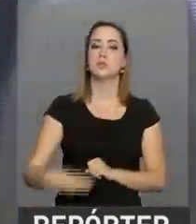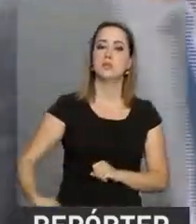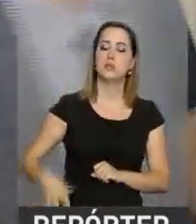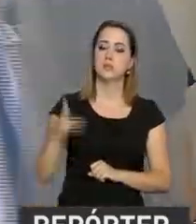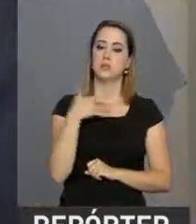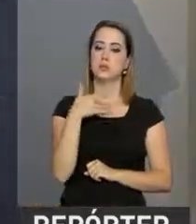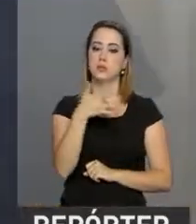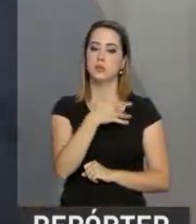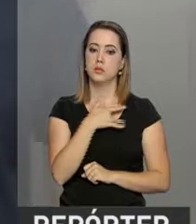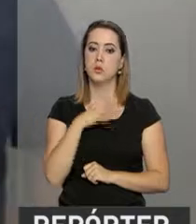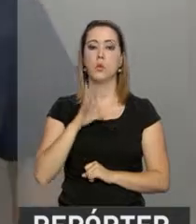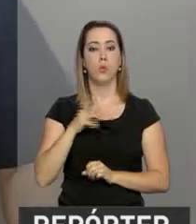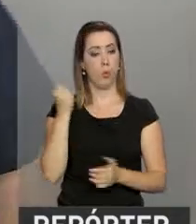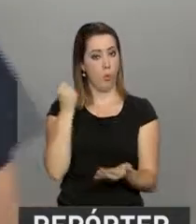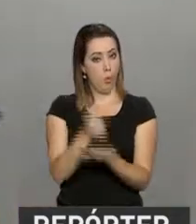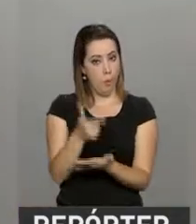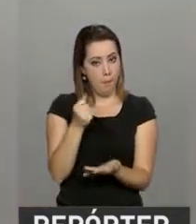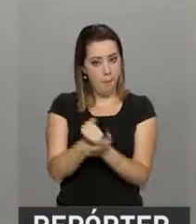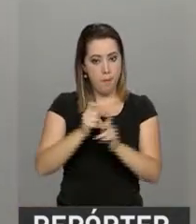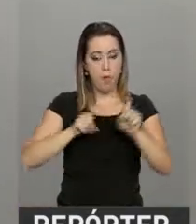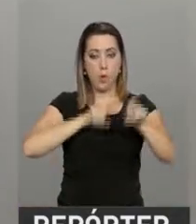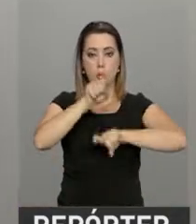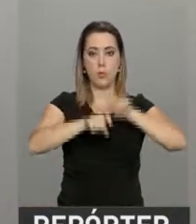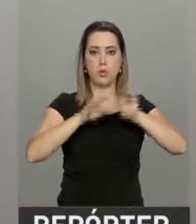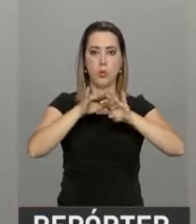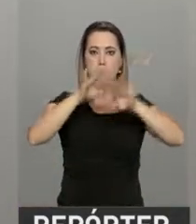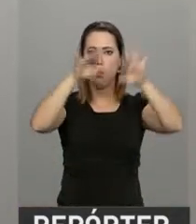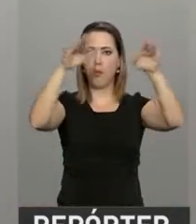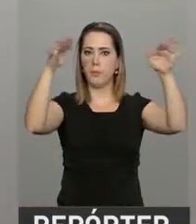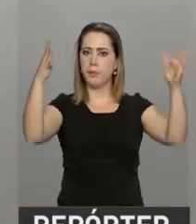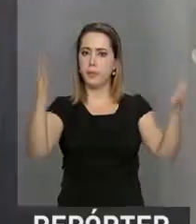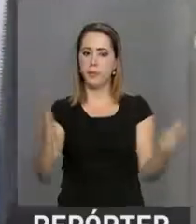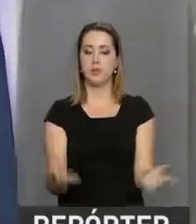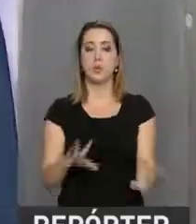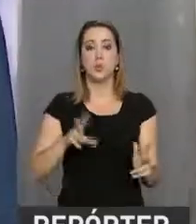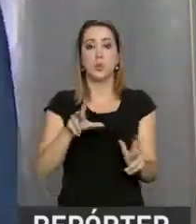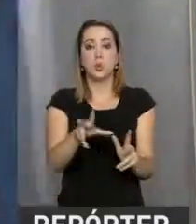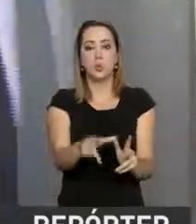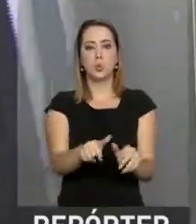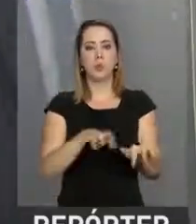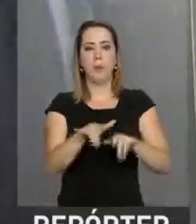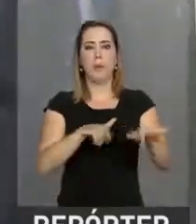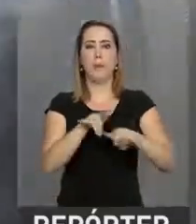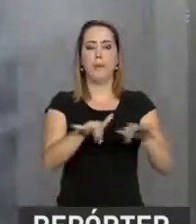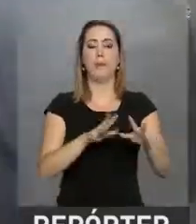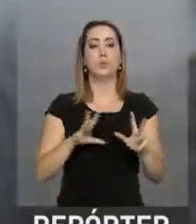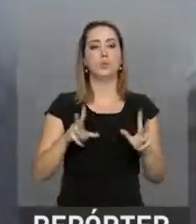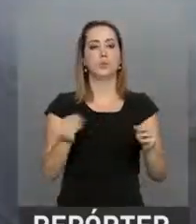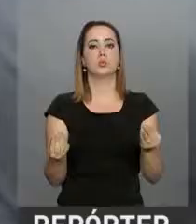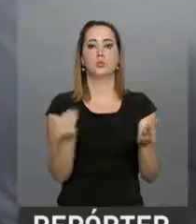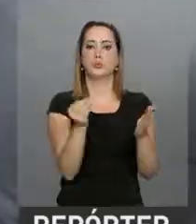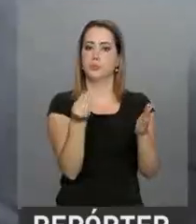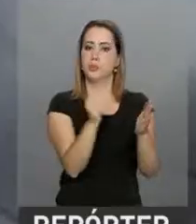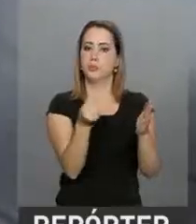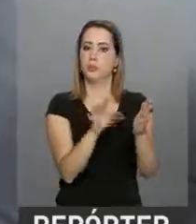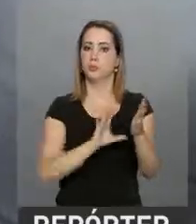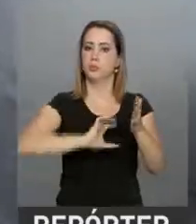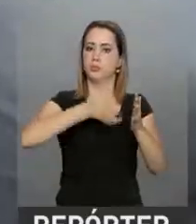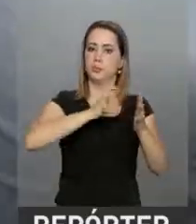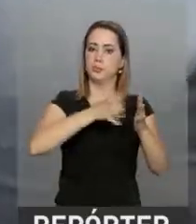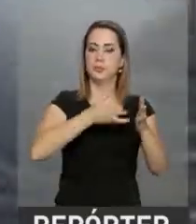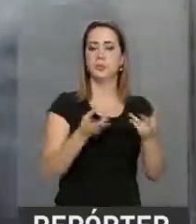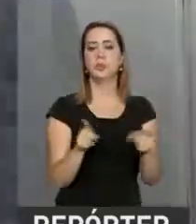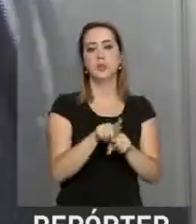adquiriu servidores capazes de processar todas as informações e lançamentos do sistema único de saúde o